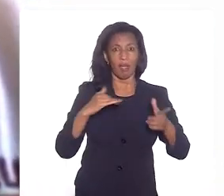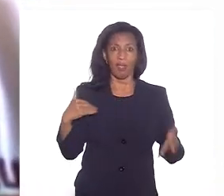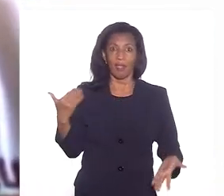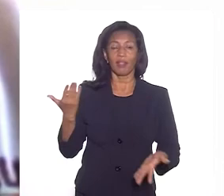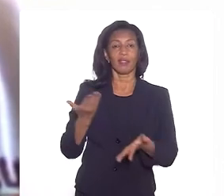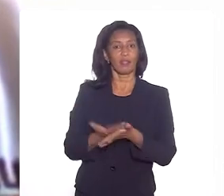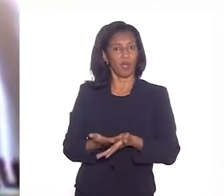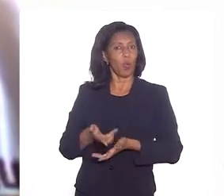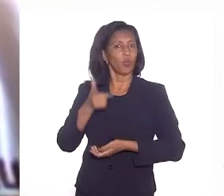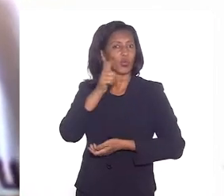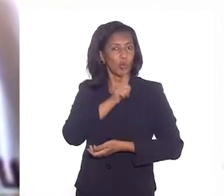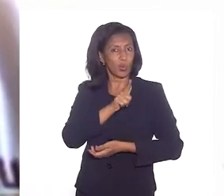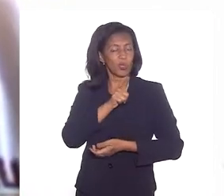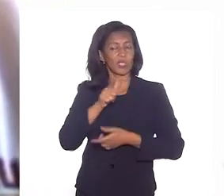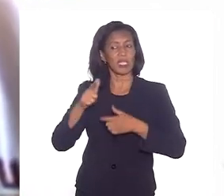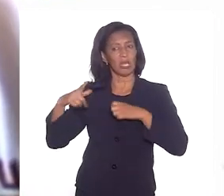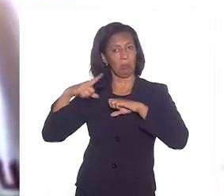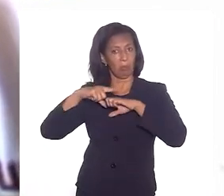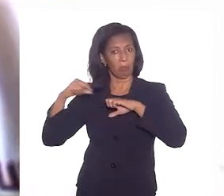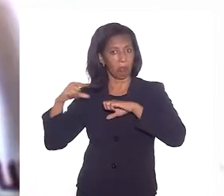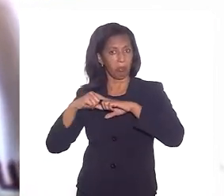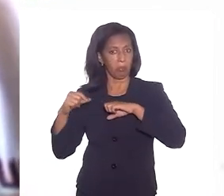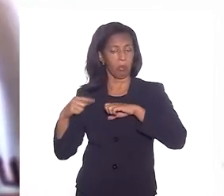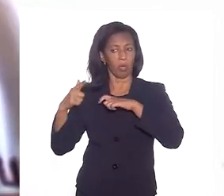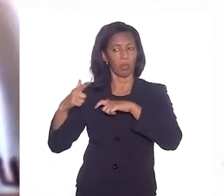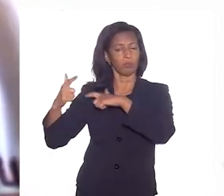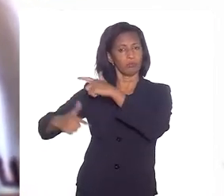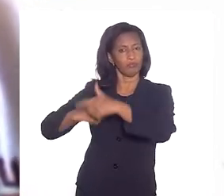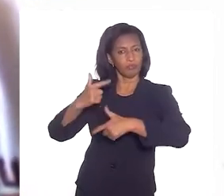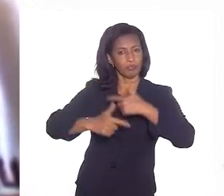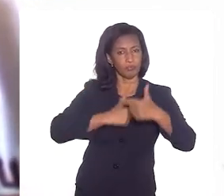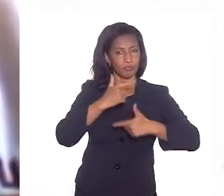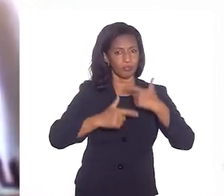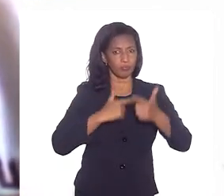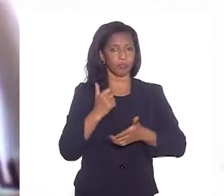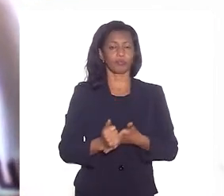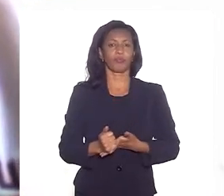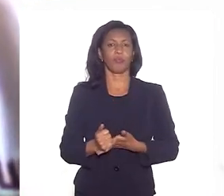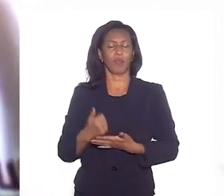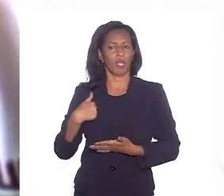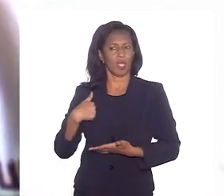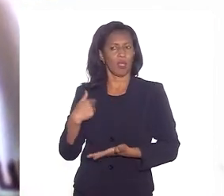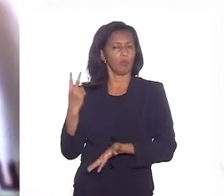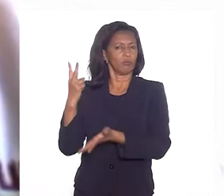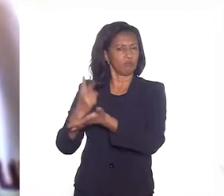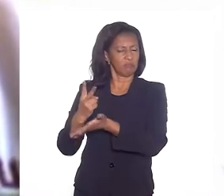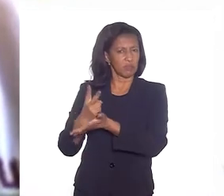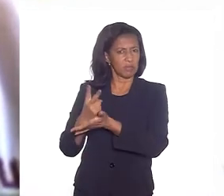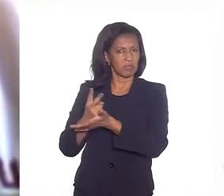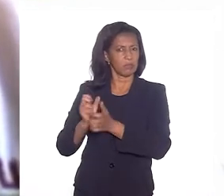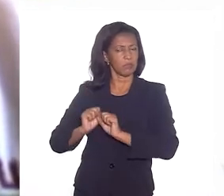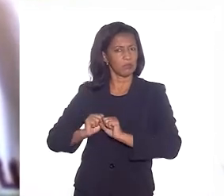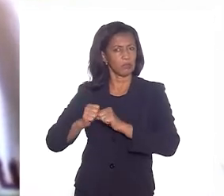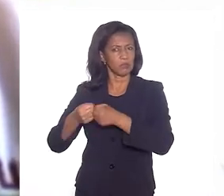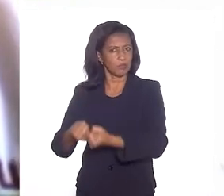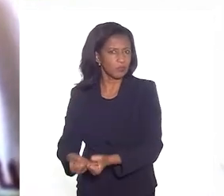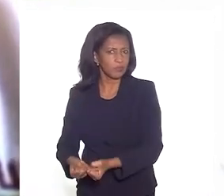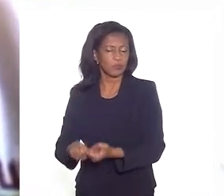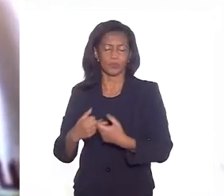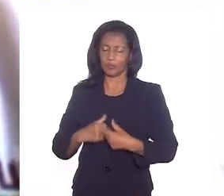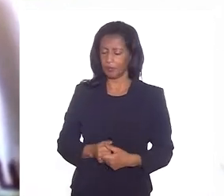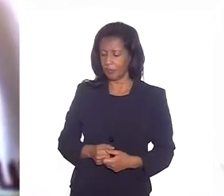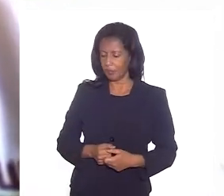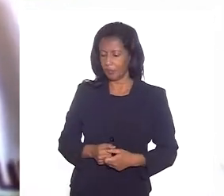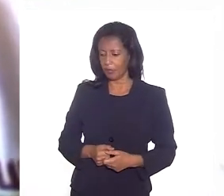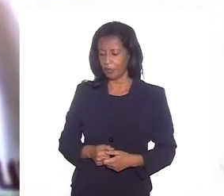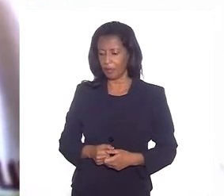Deus, consegui uma força com o mercado de trabalho. Mas toda semana tem a fornada certa. E além dos pães, né,